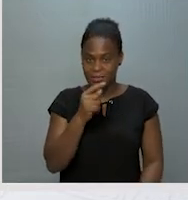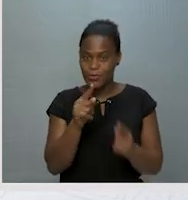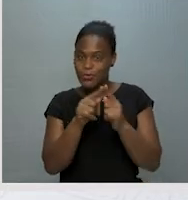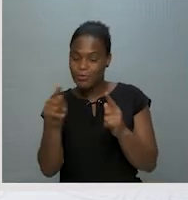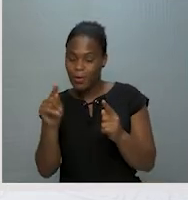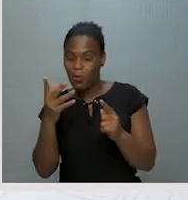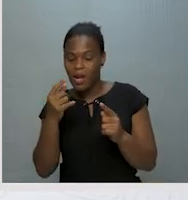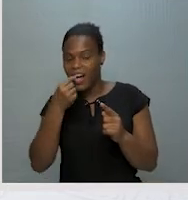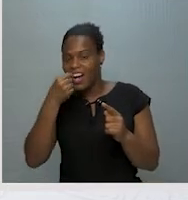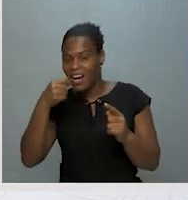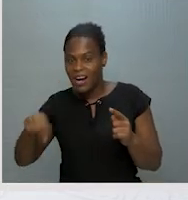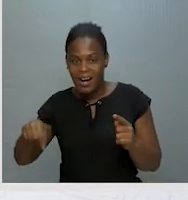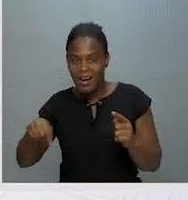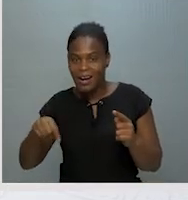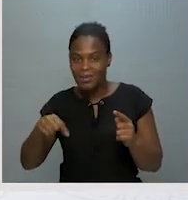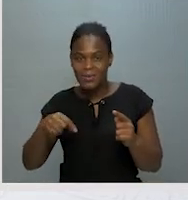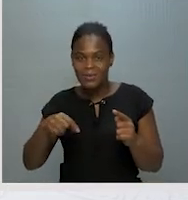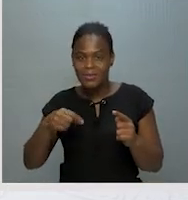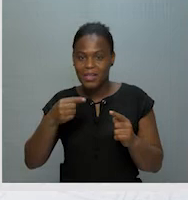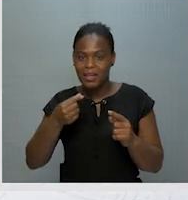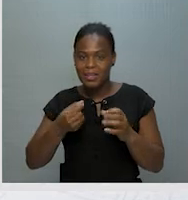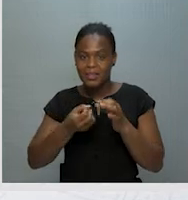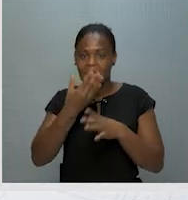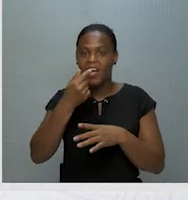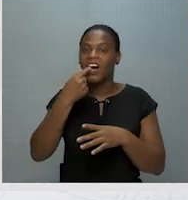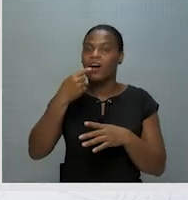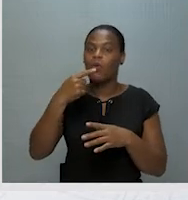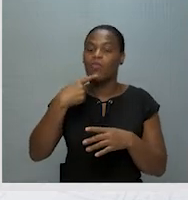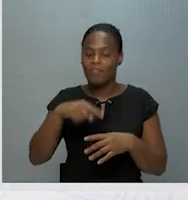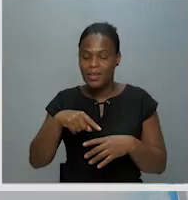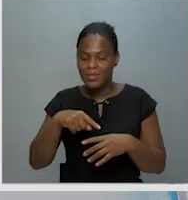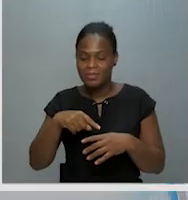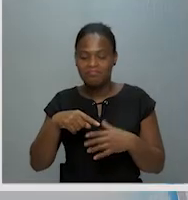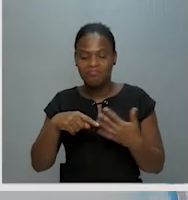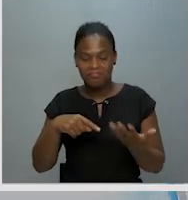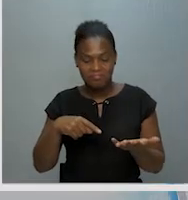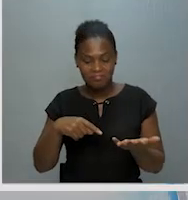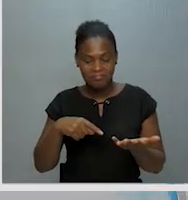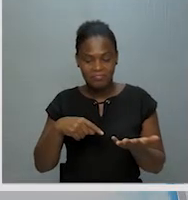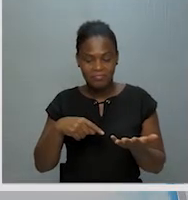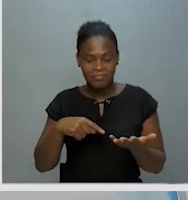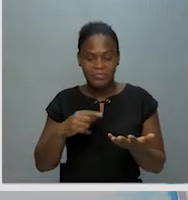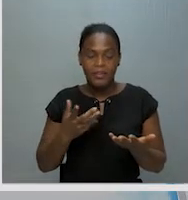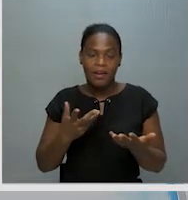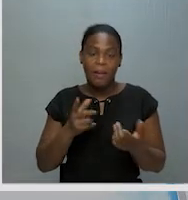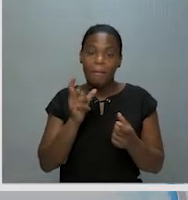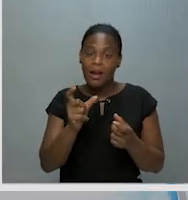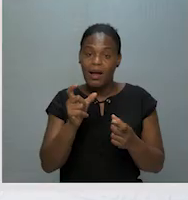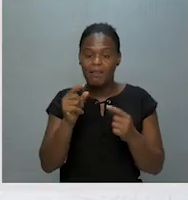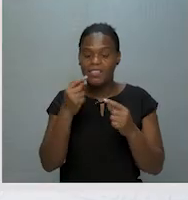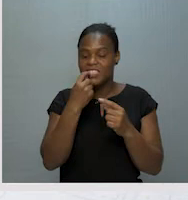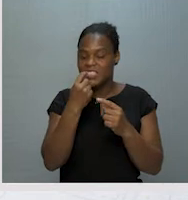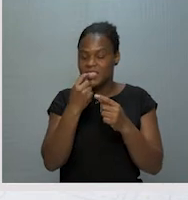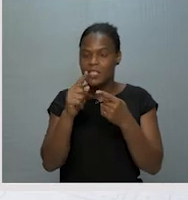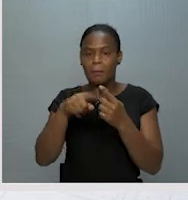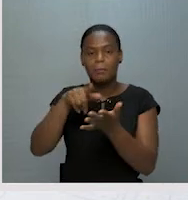espaço, quando caem, não voltam a nascer. E no quadro ao lado nós temos as seguintes palavras: